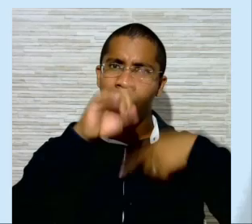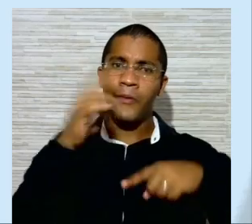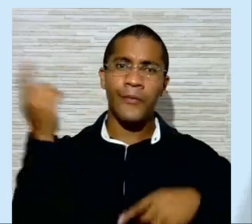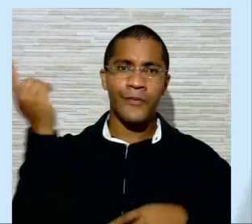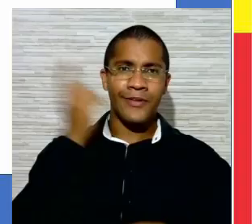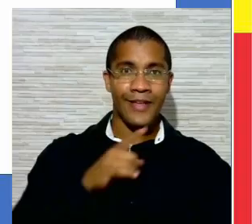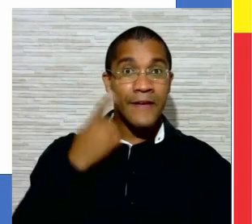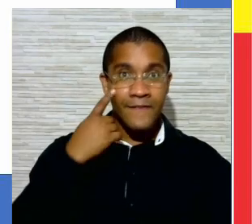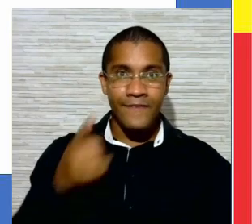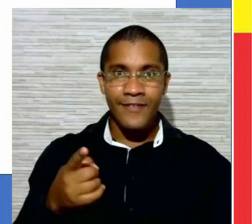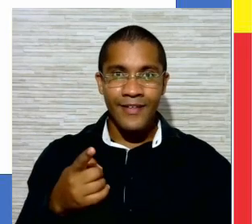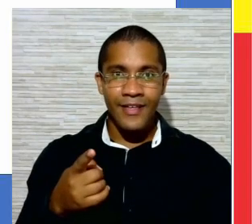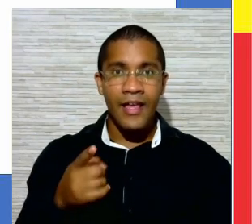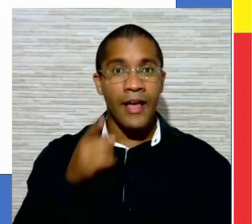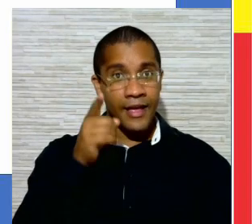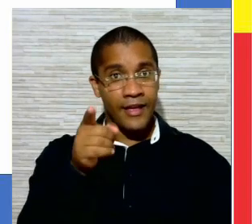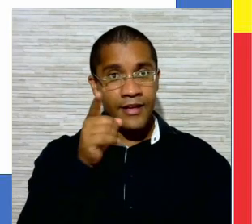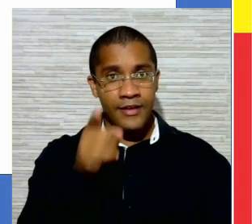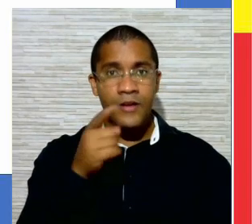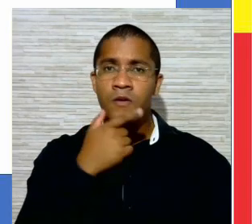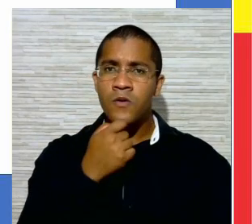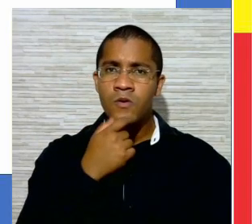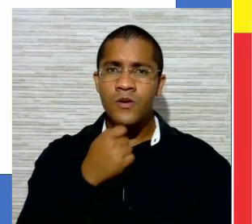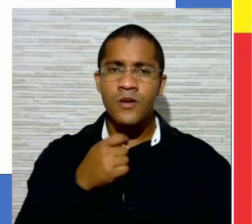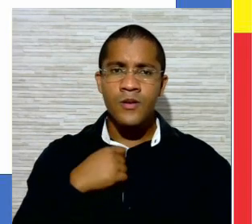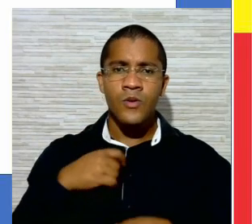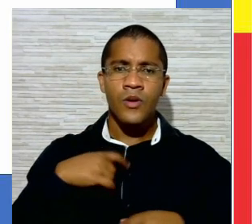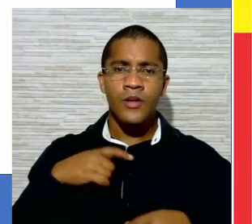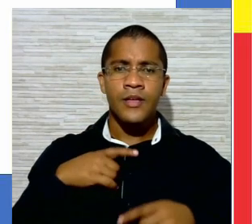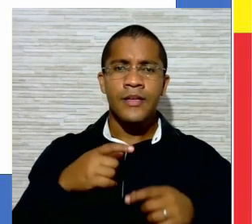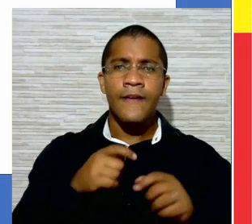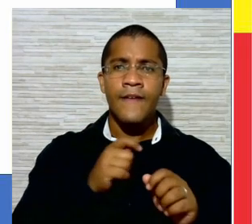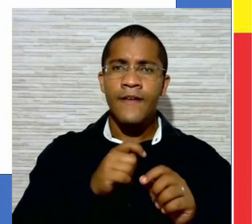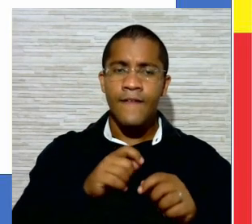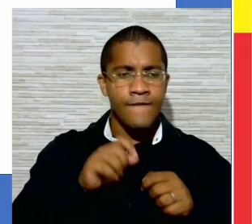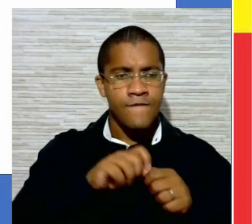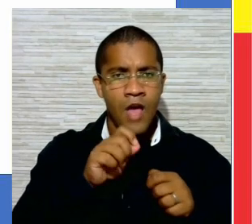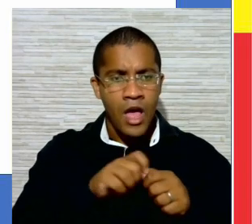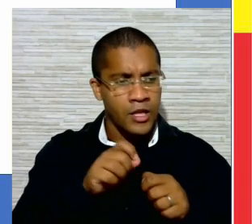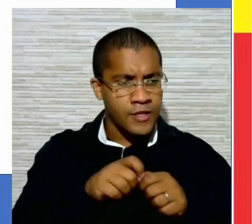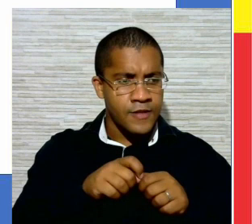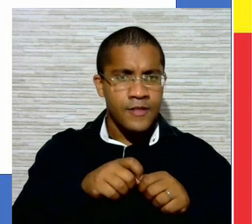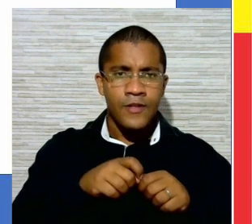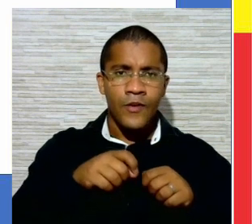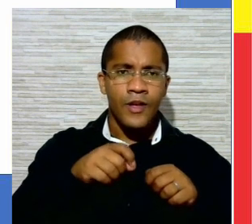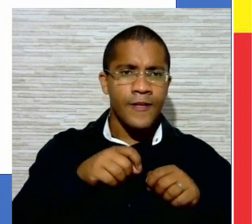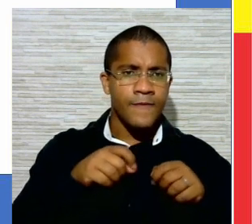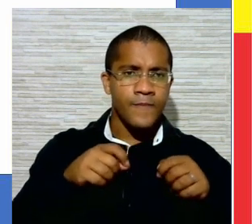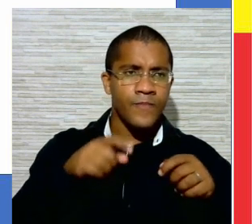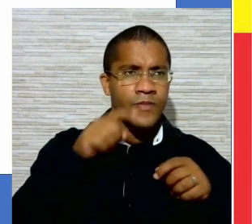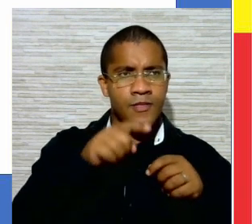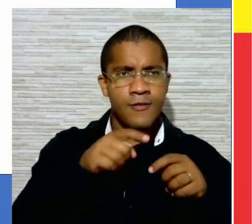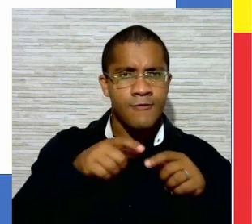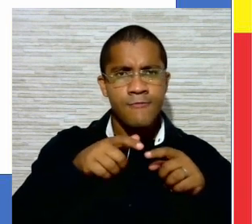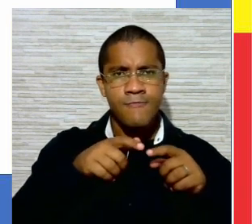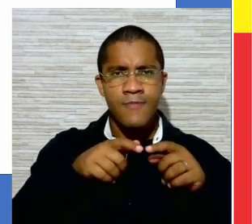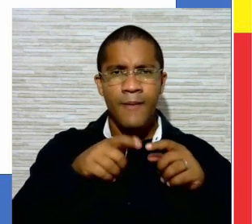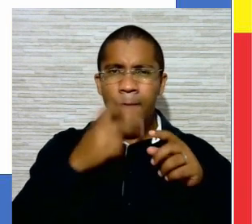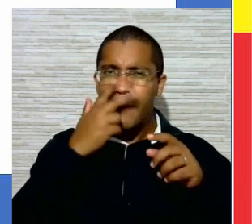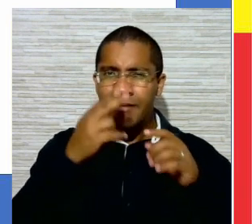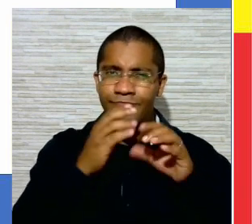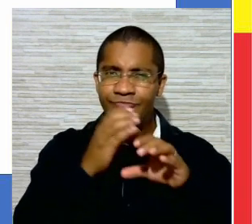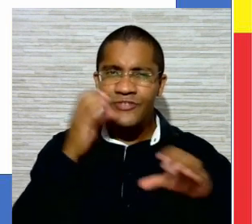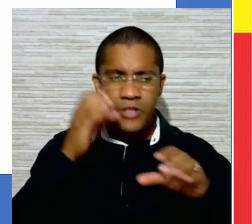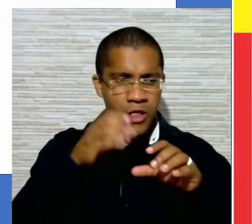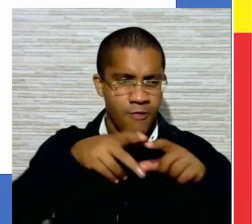na tela agora, você vê o homem aí fazendo sua própria ferramenta de trabalho, né, meio que uma engenharia que o homem começa a